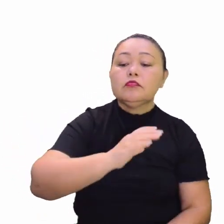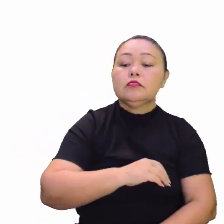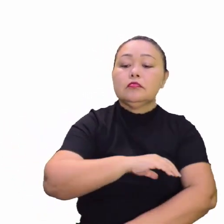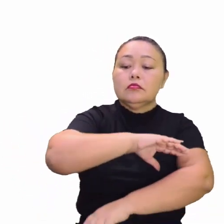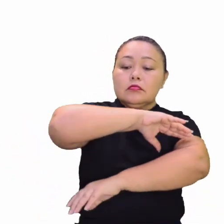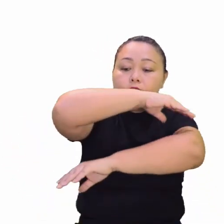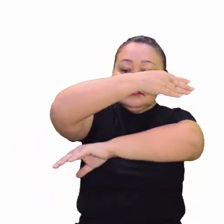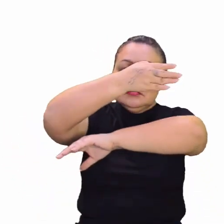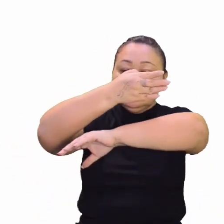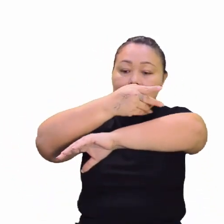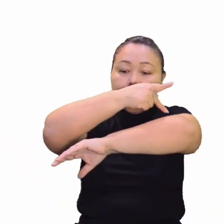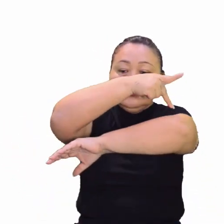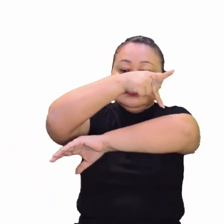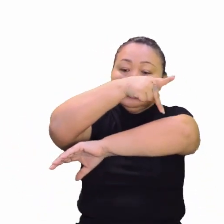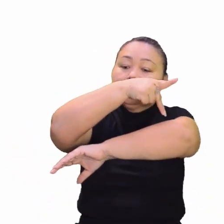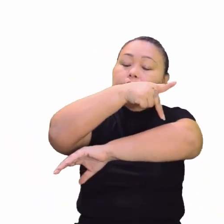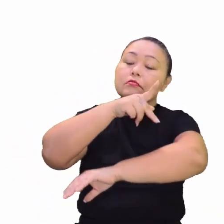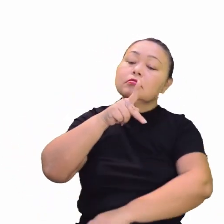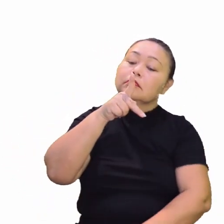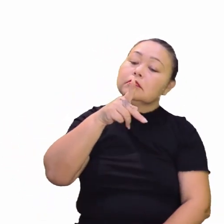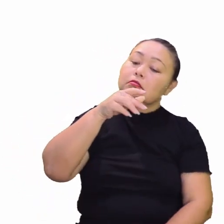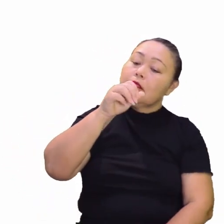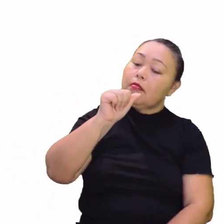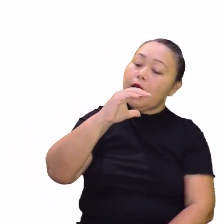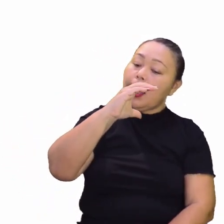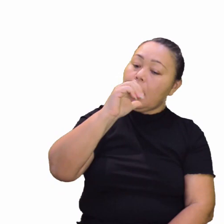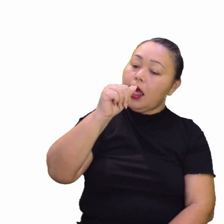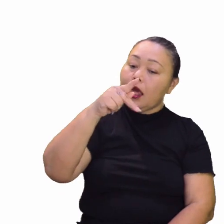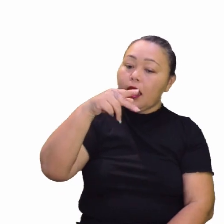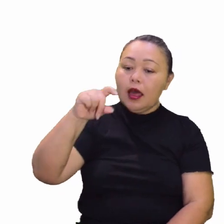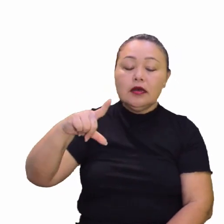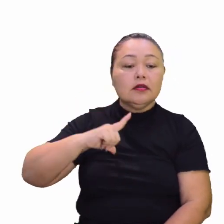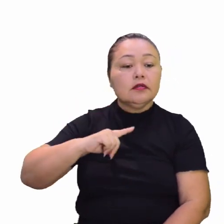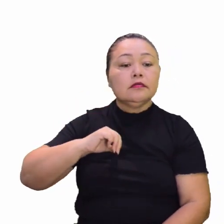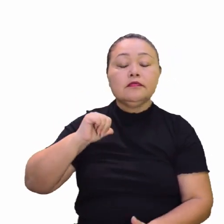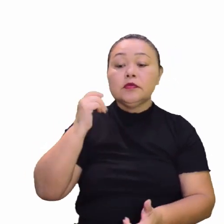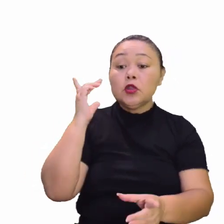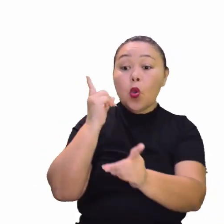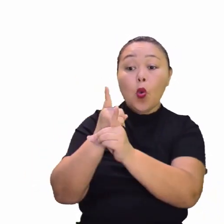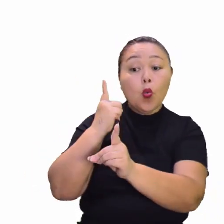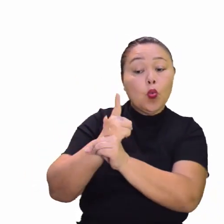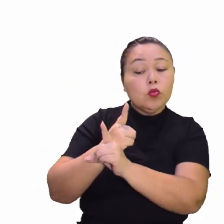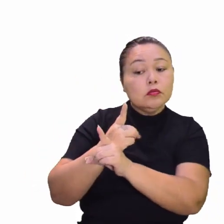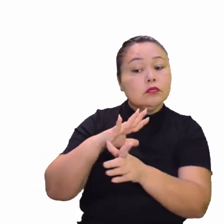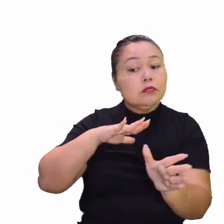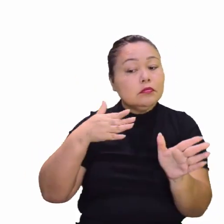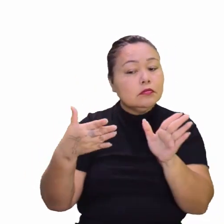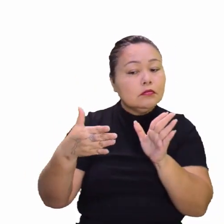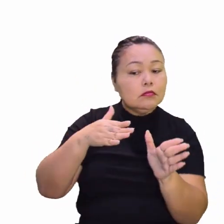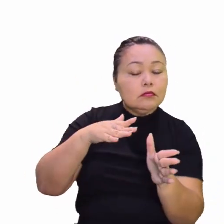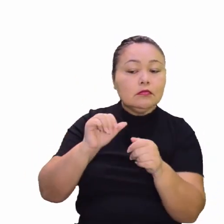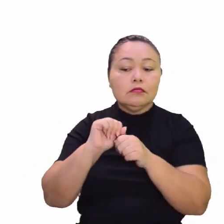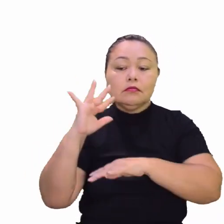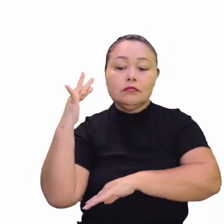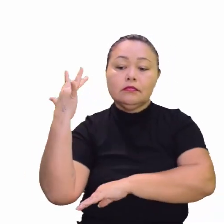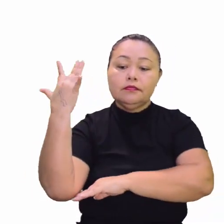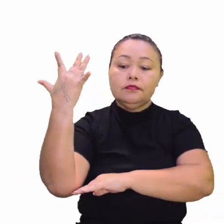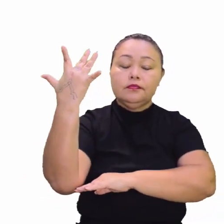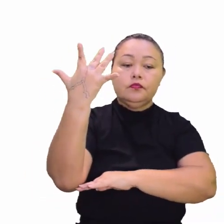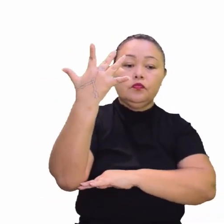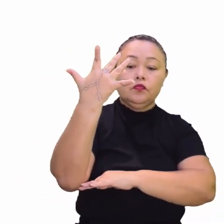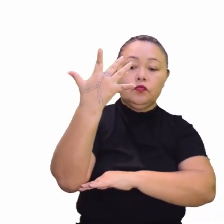Pacaás. E aí, galera, a gente encontra nessa região a transição entre a